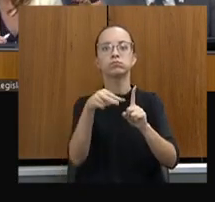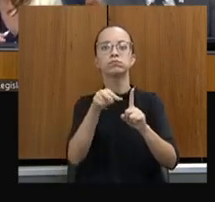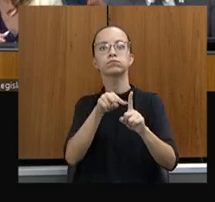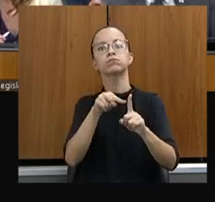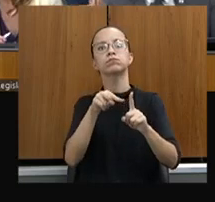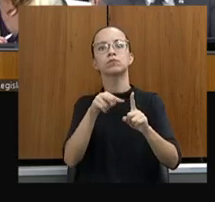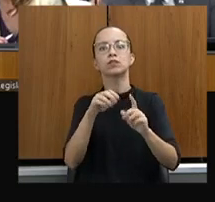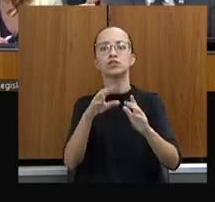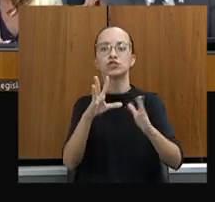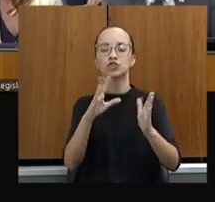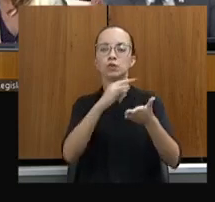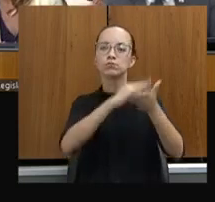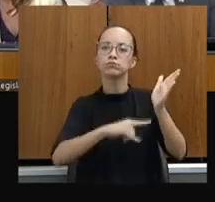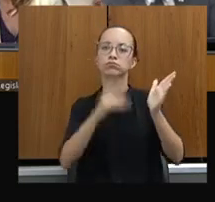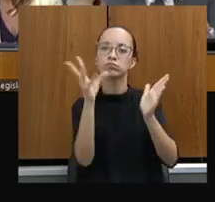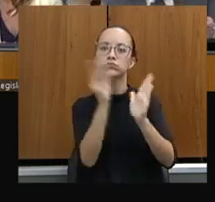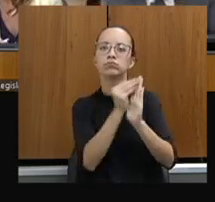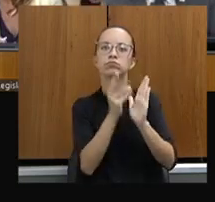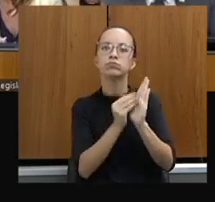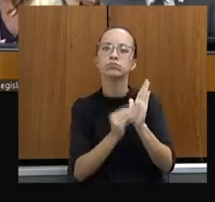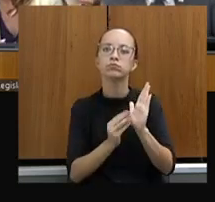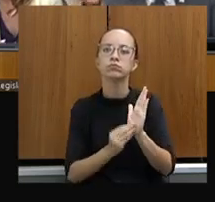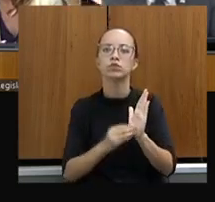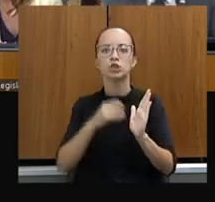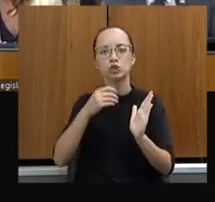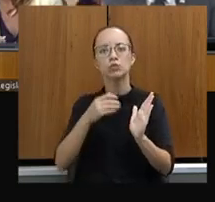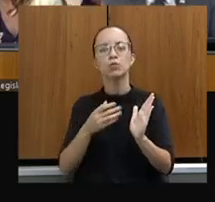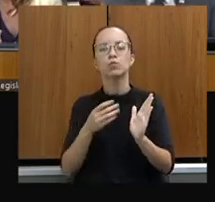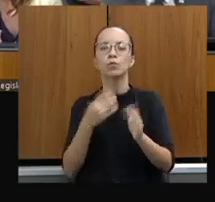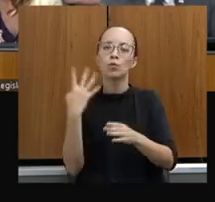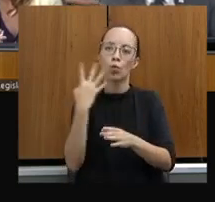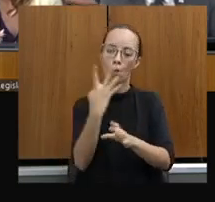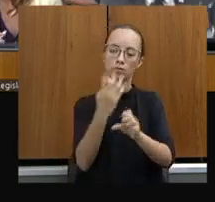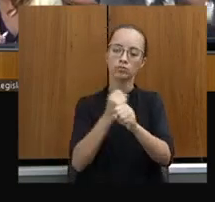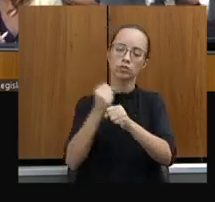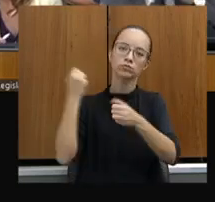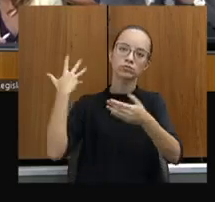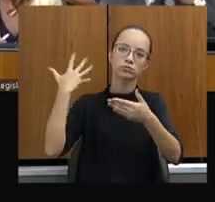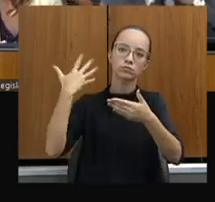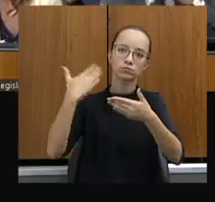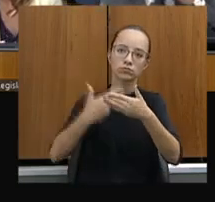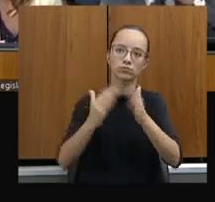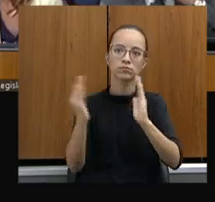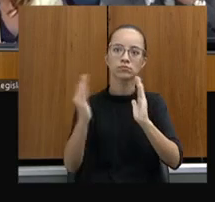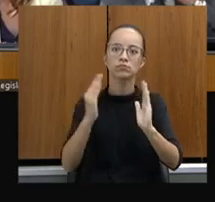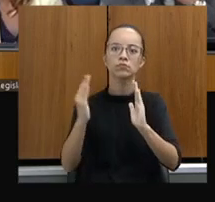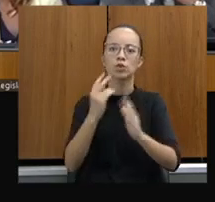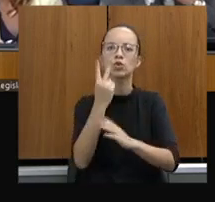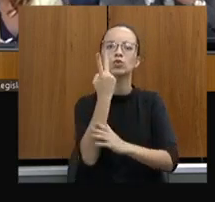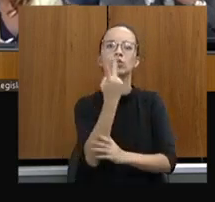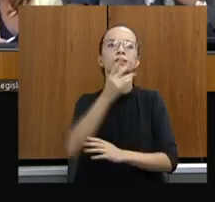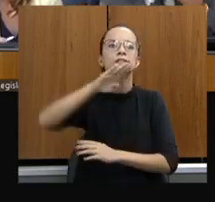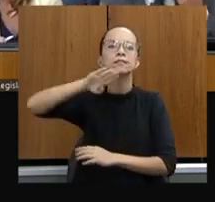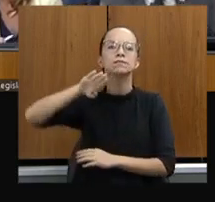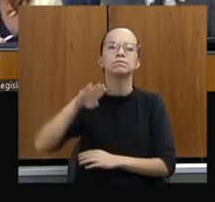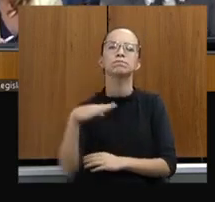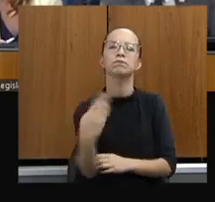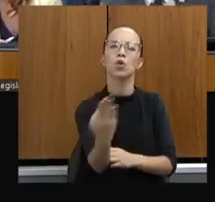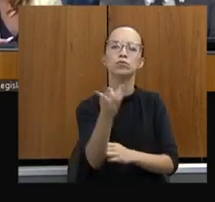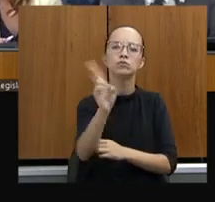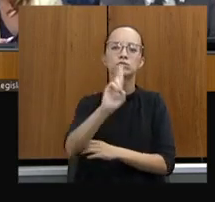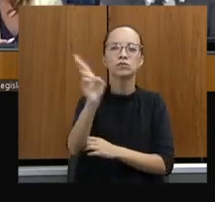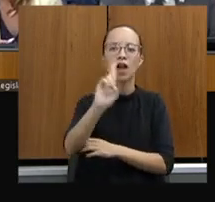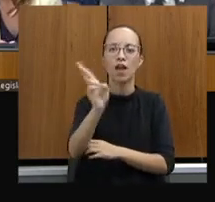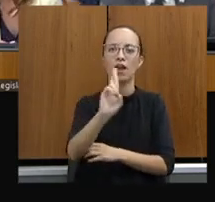emendas impositivas ao longo dos últimos quatro anos já são mais de 2 Bilhões 640